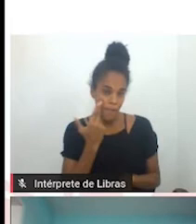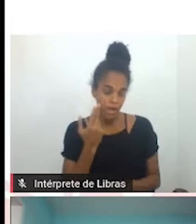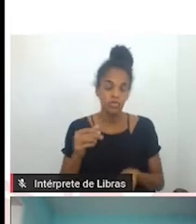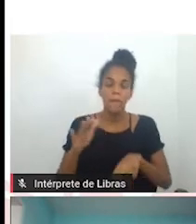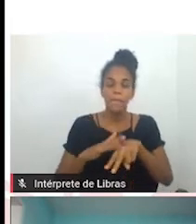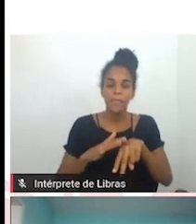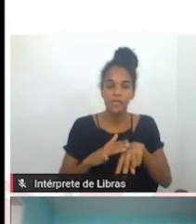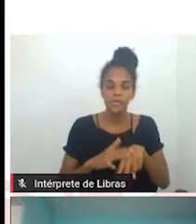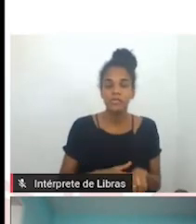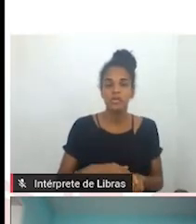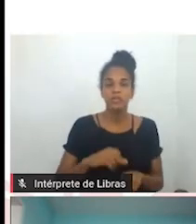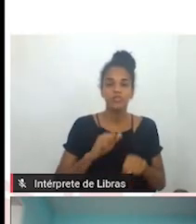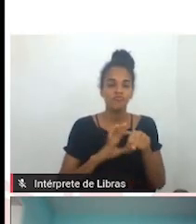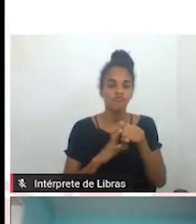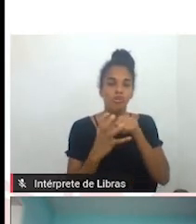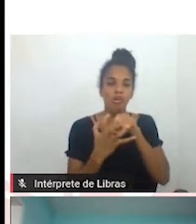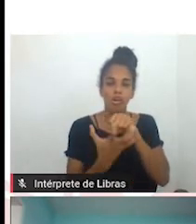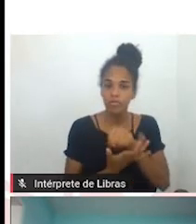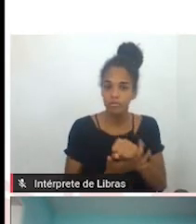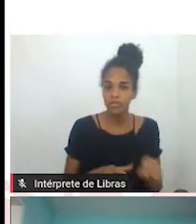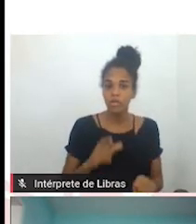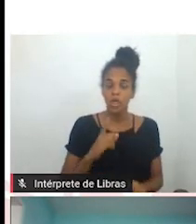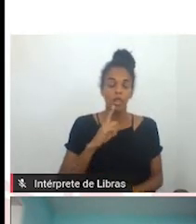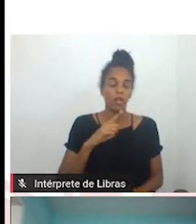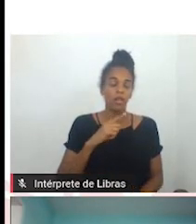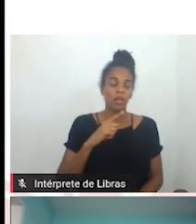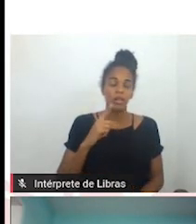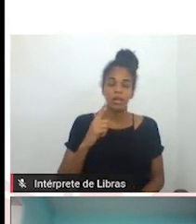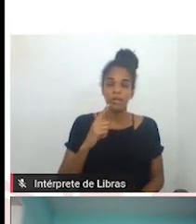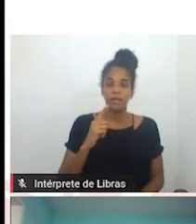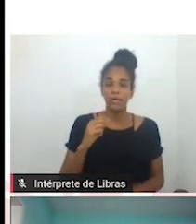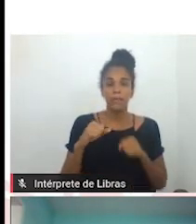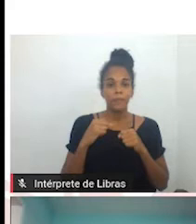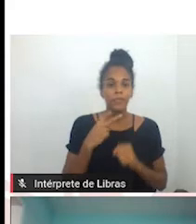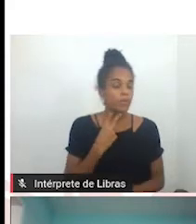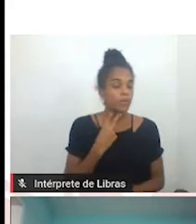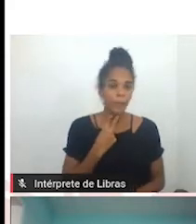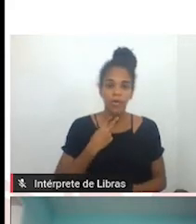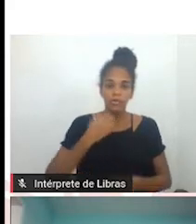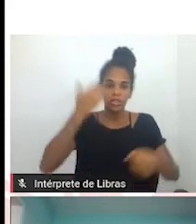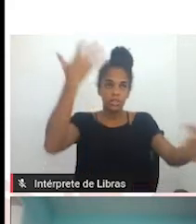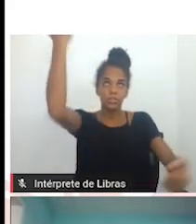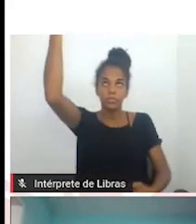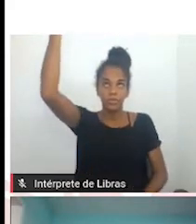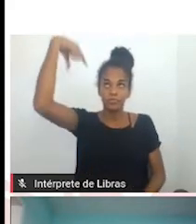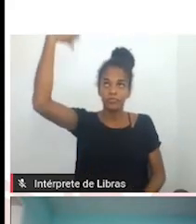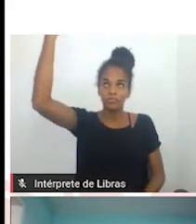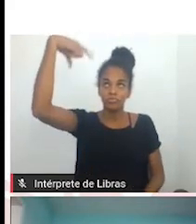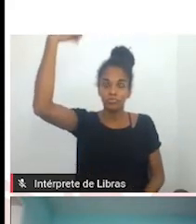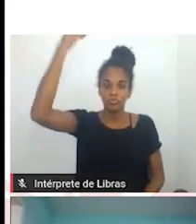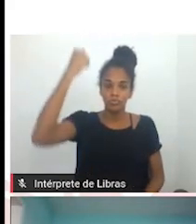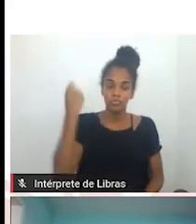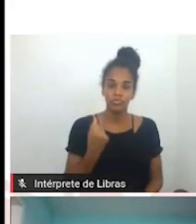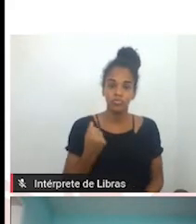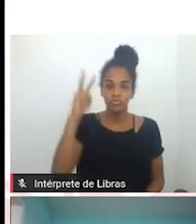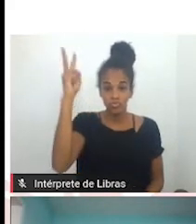eles não podem ser infundidos muito volume, né? Então, no próximo slide eu vou falar, mas aqui é a questão das bombas de infusão, deixar sempre essas